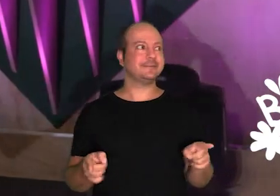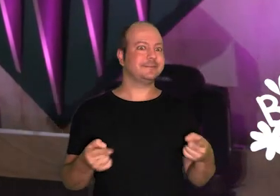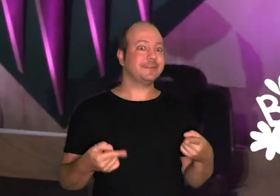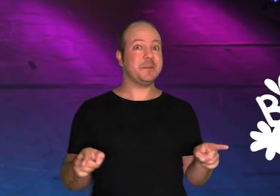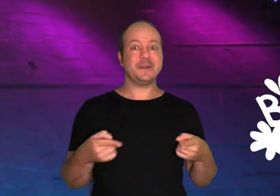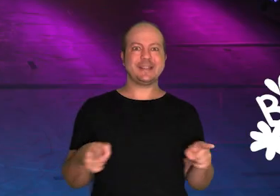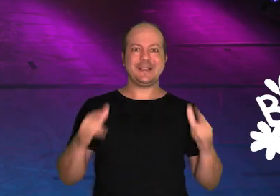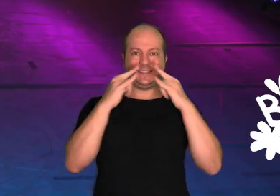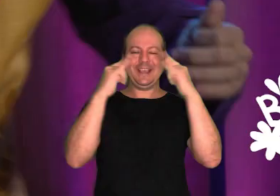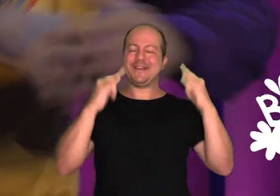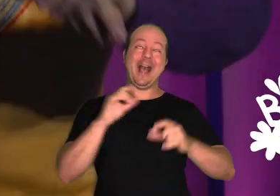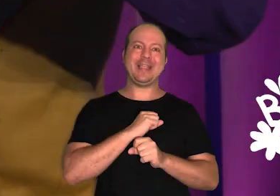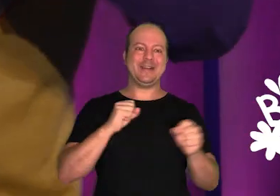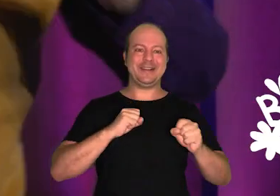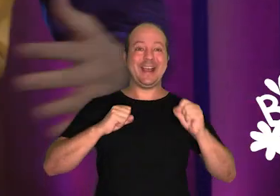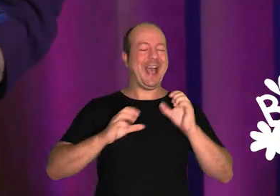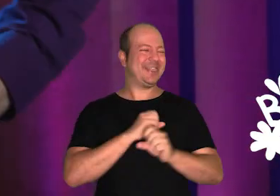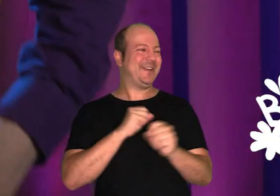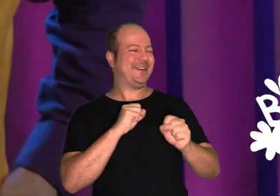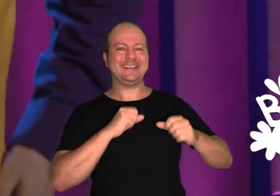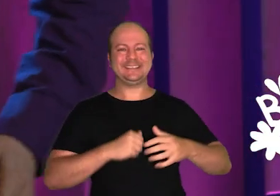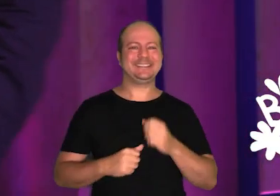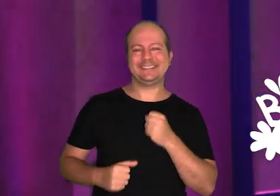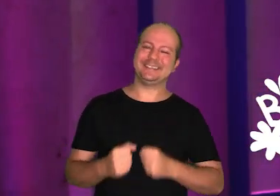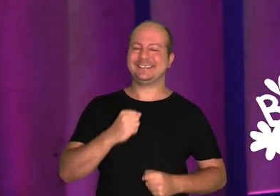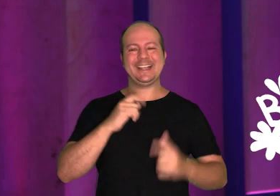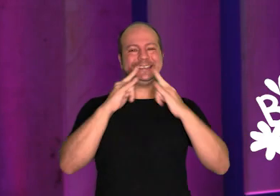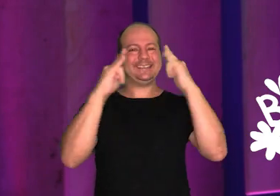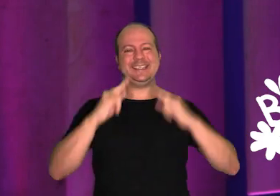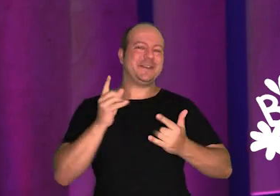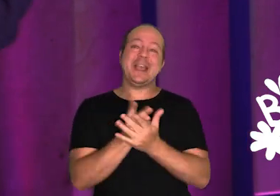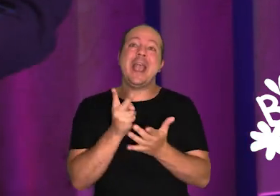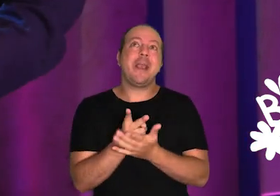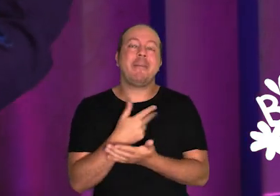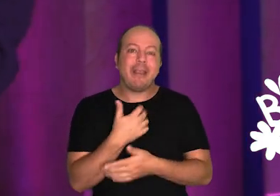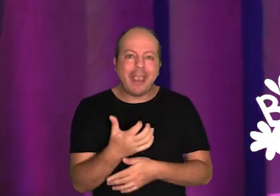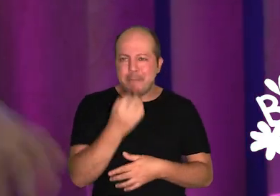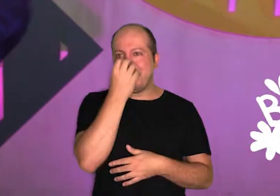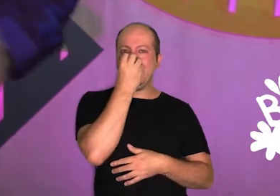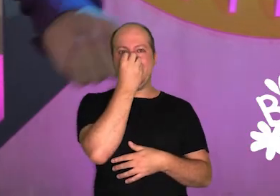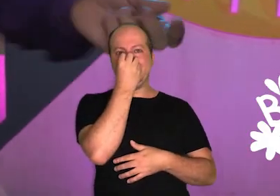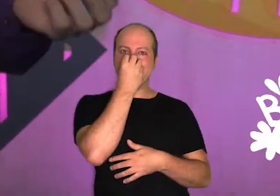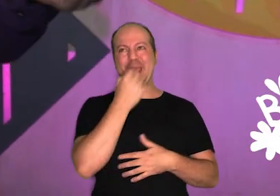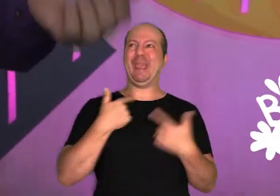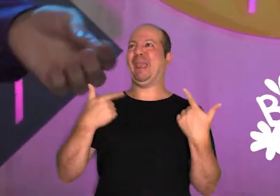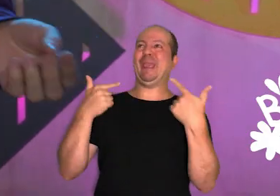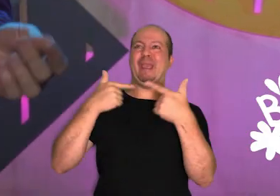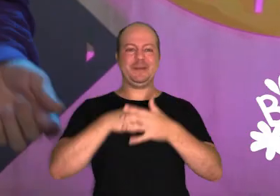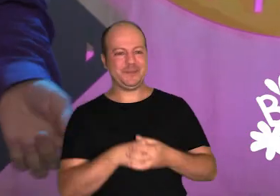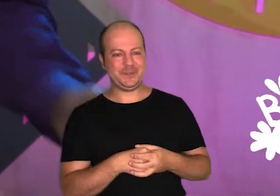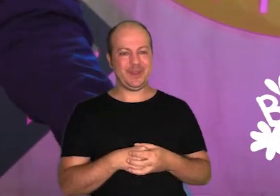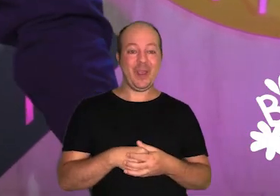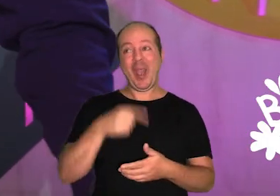Música de circo. Adoro circo. Adoro. Sempre quis fazer circo. Sério. Queria ser palhaço, sabe?